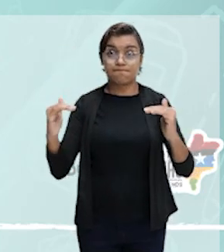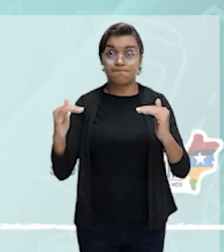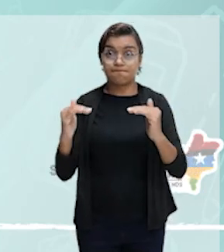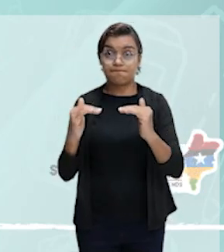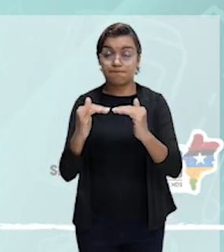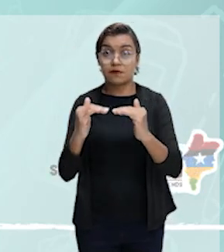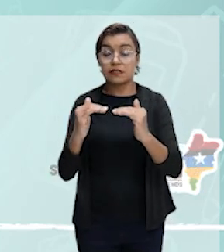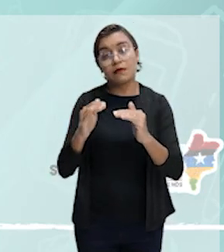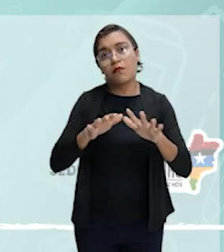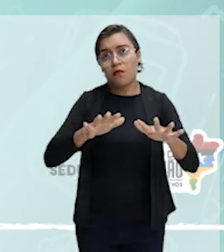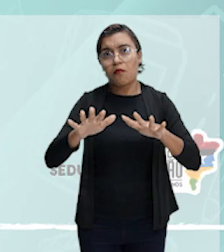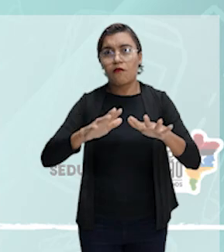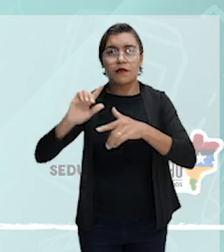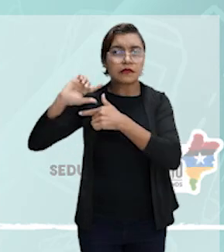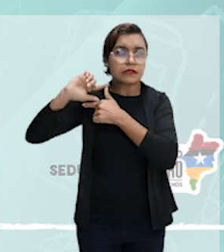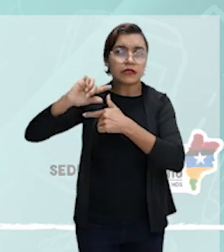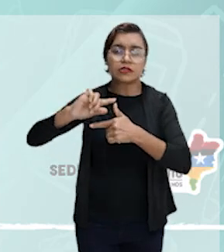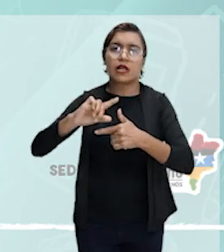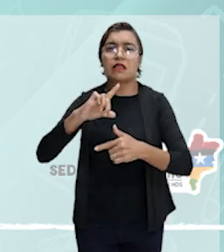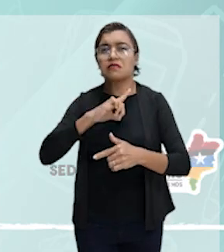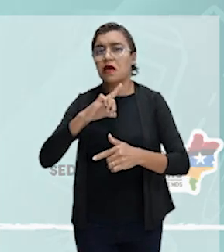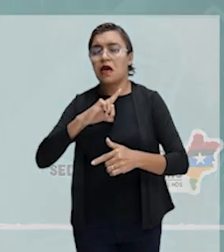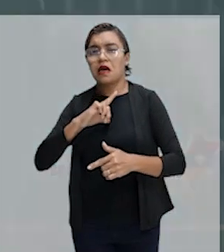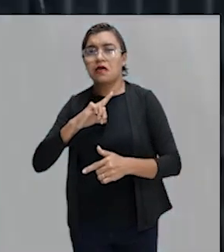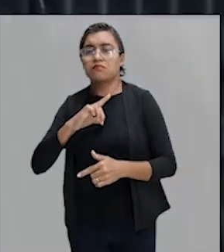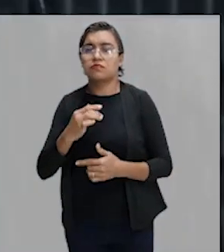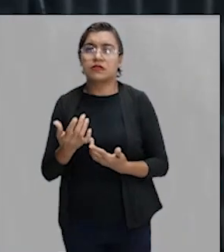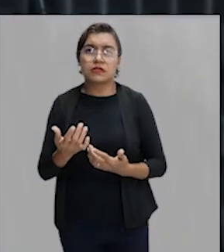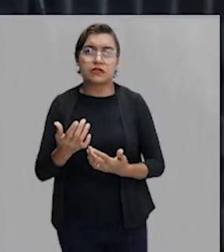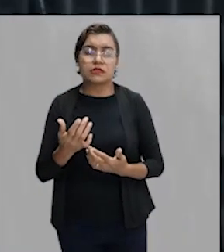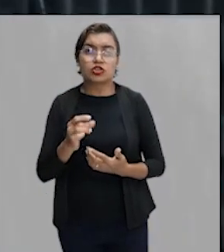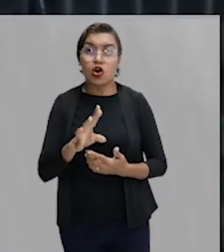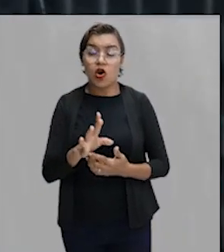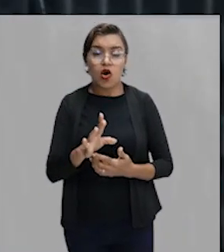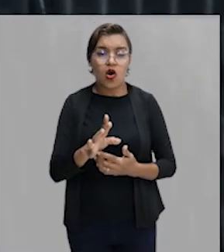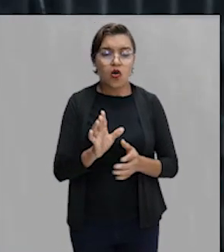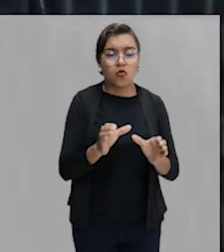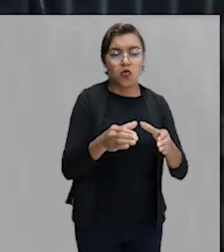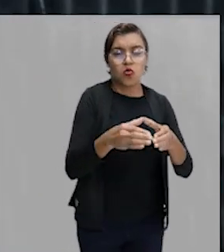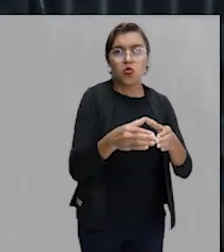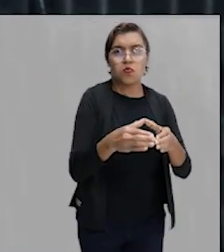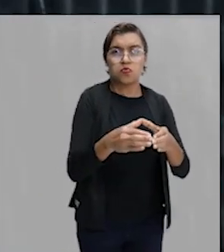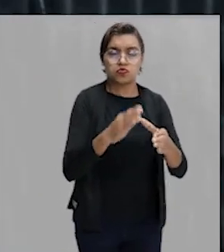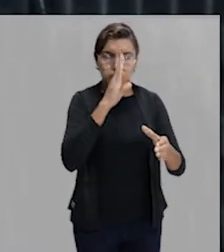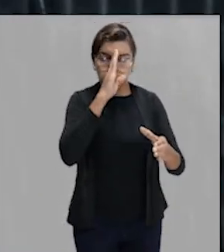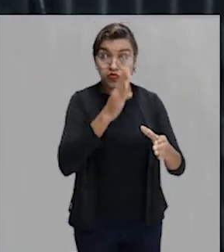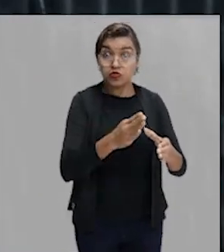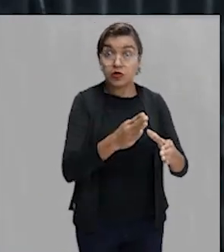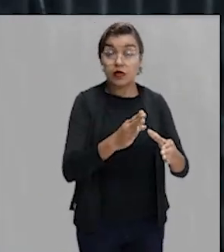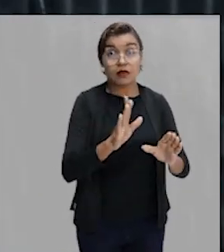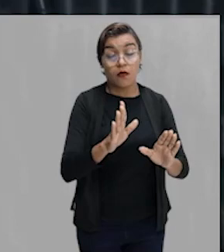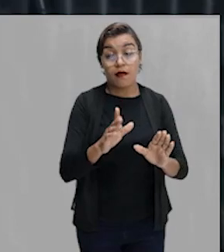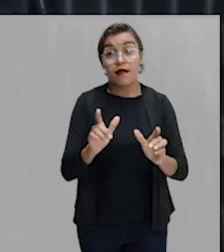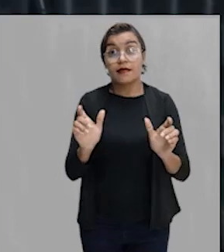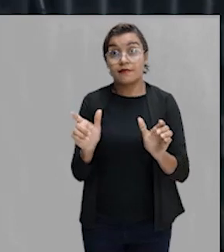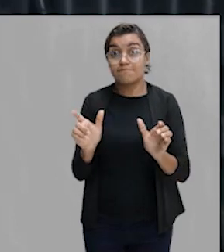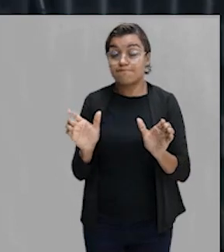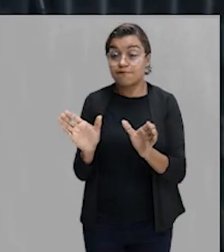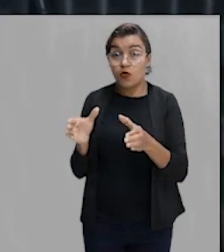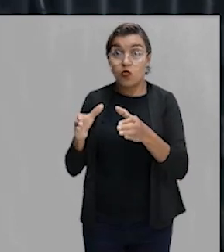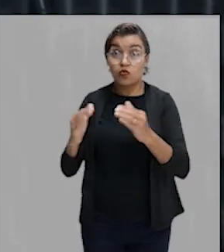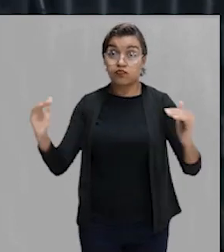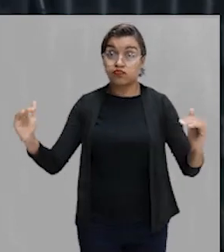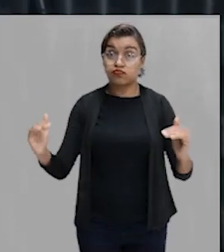movimentos tradicionais, onde existe uma direção e existem os membros, aqui é como se todo mundo tivesse a mesma